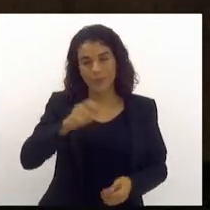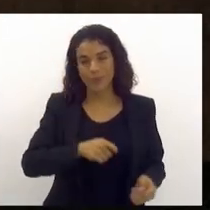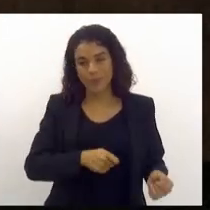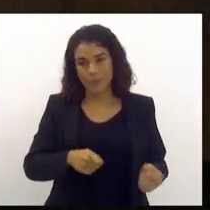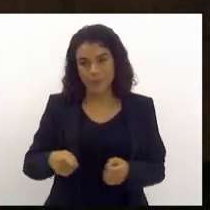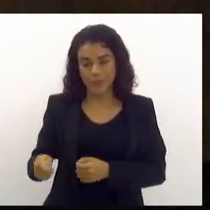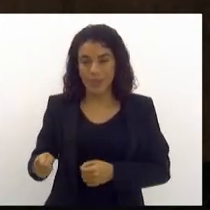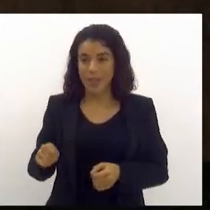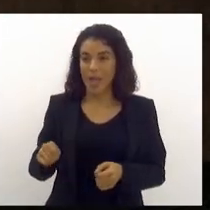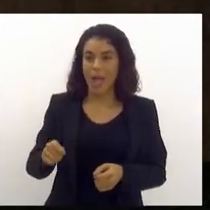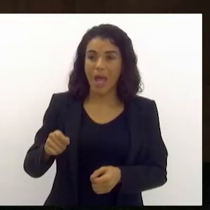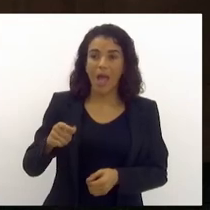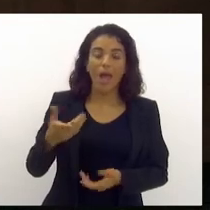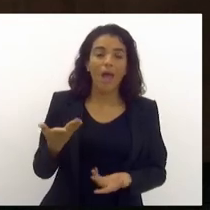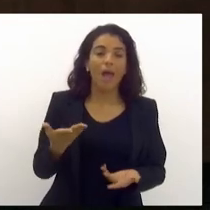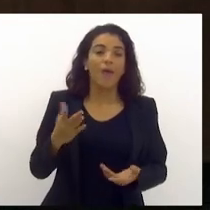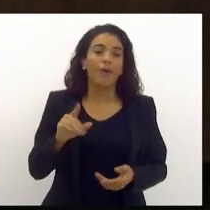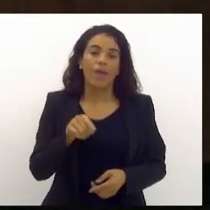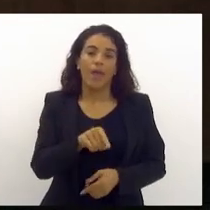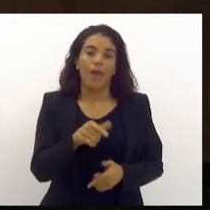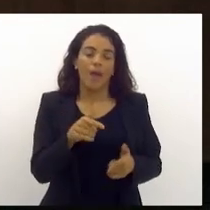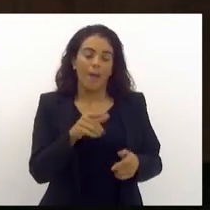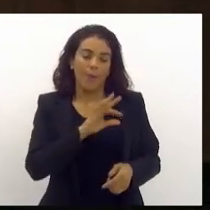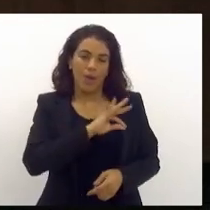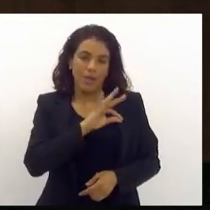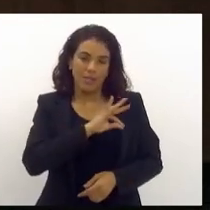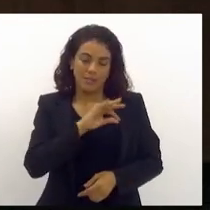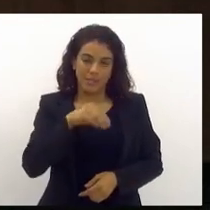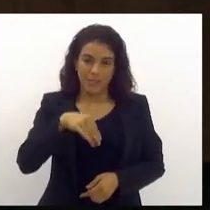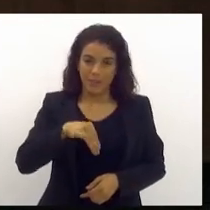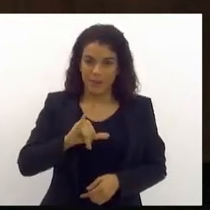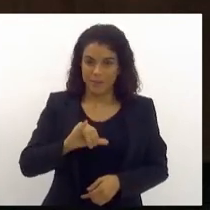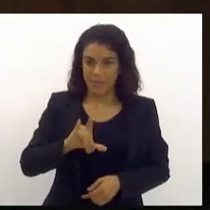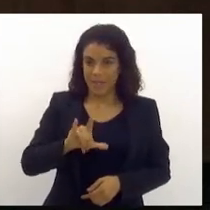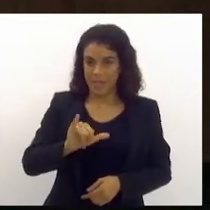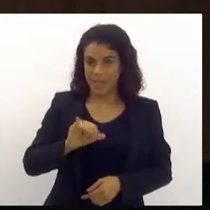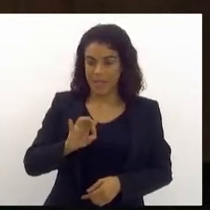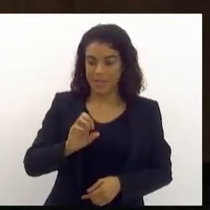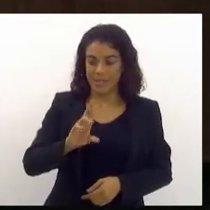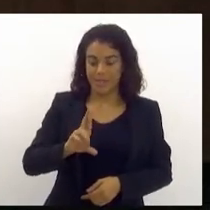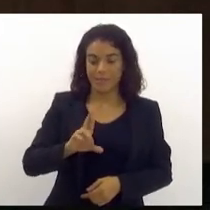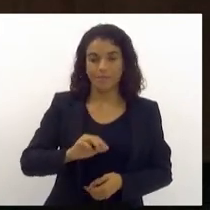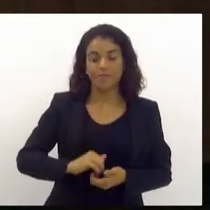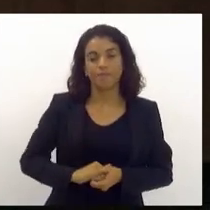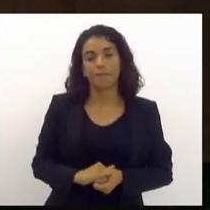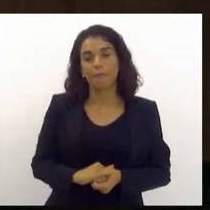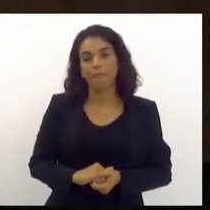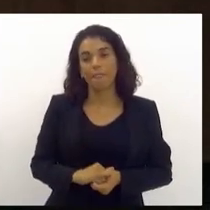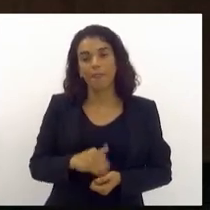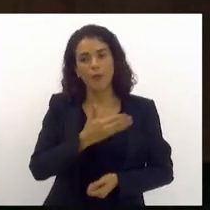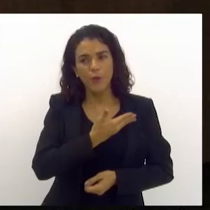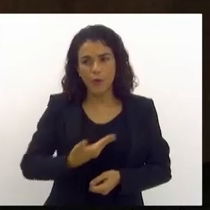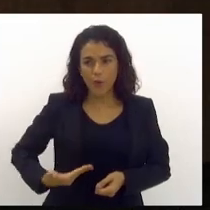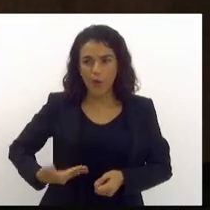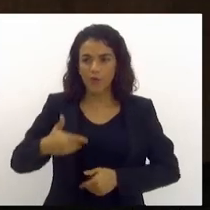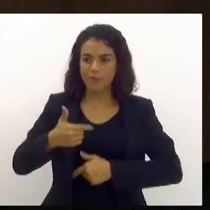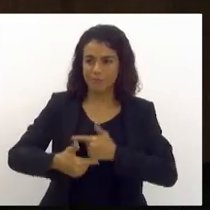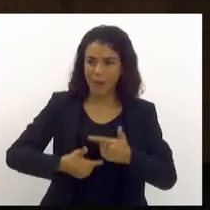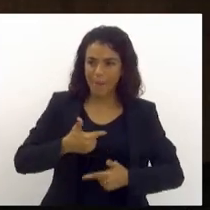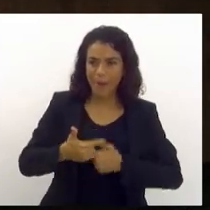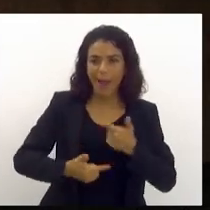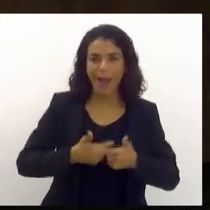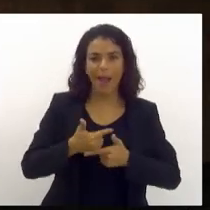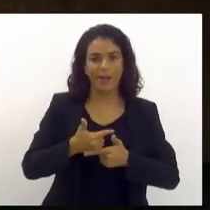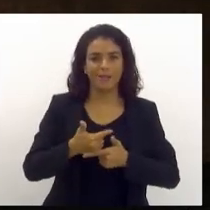última barreira que existe é a polícia militar. E o nosso governo vem trabalhando da melhor forma possível, mas,